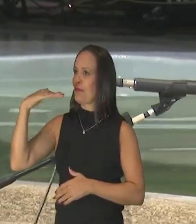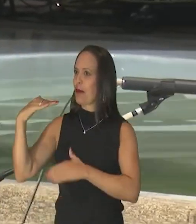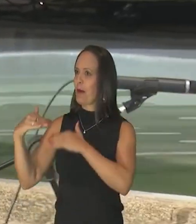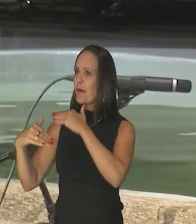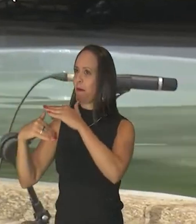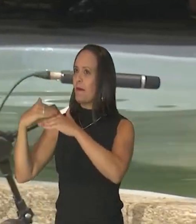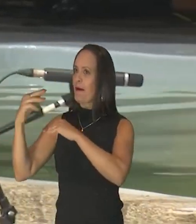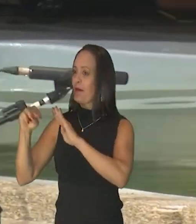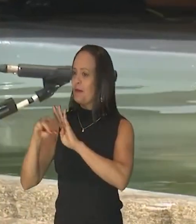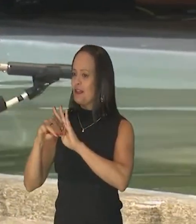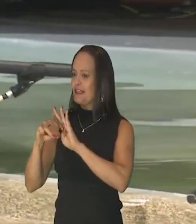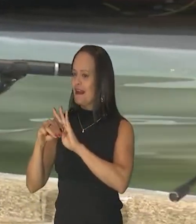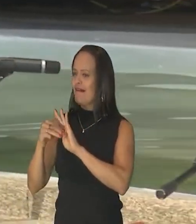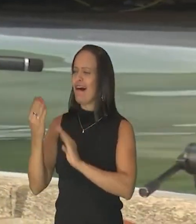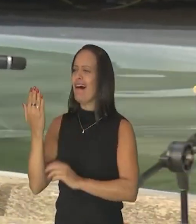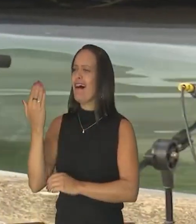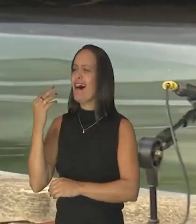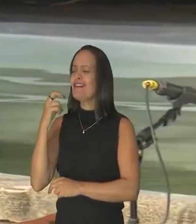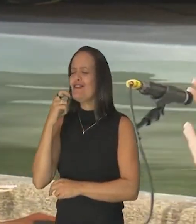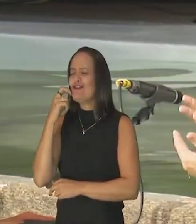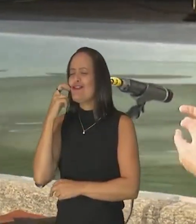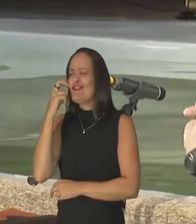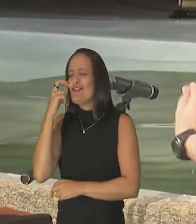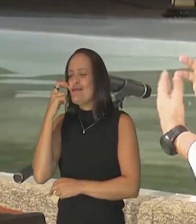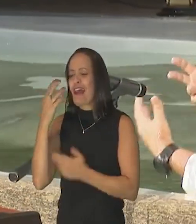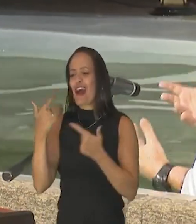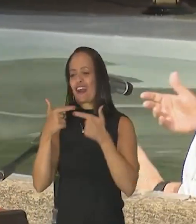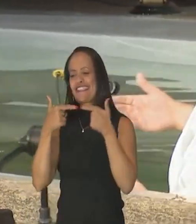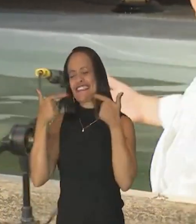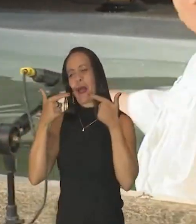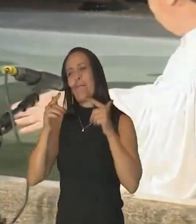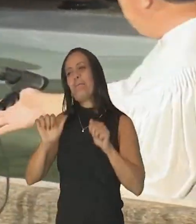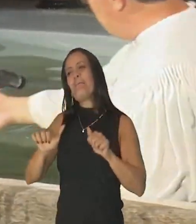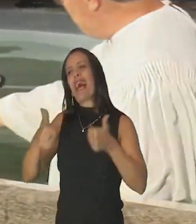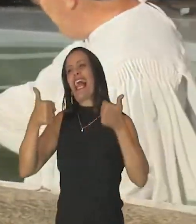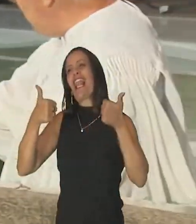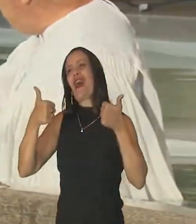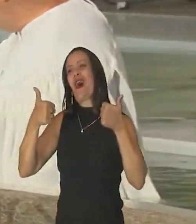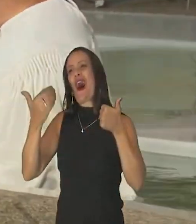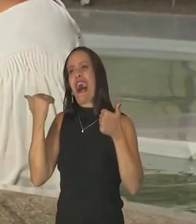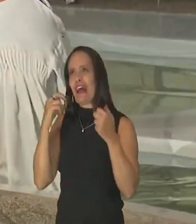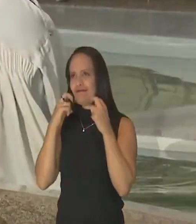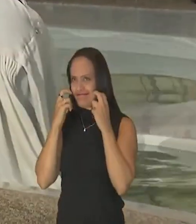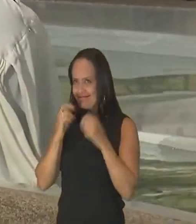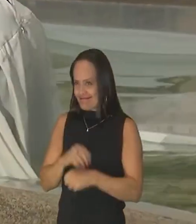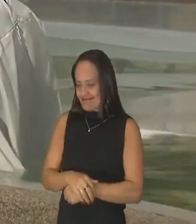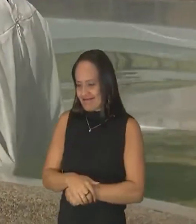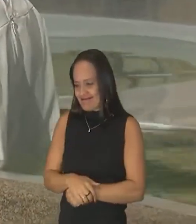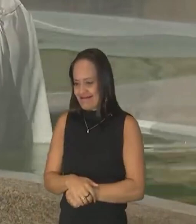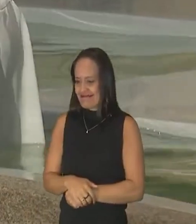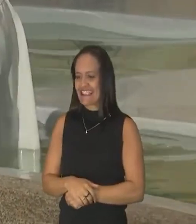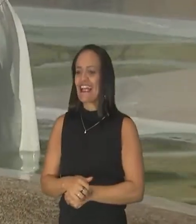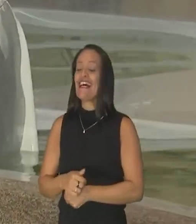desenvolver. Era um pouco mais tímida, mas o sorriso agora está sendo esboçado. A sua mãe, que é uma bênção aqui entre